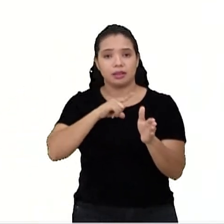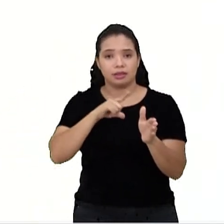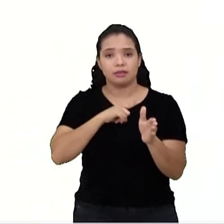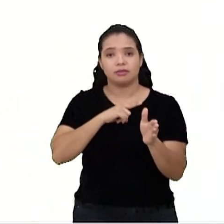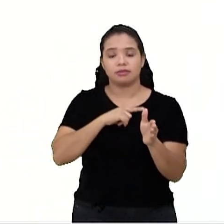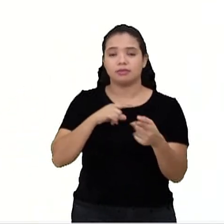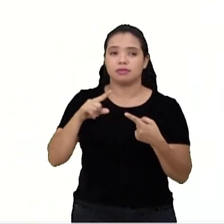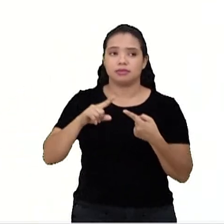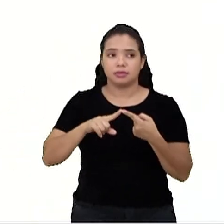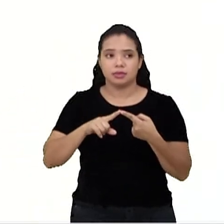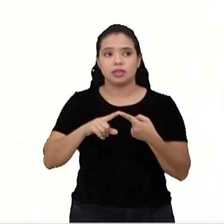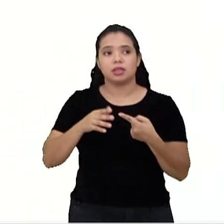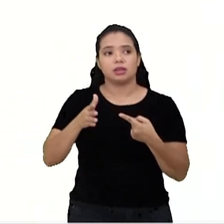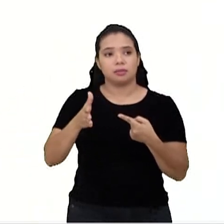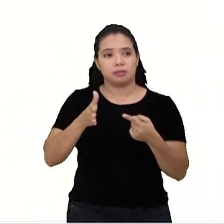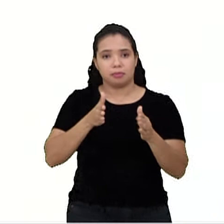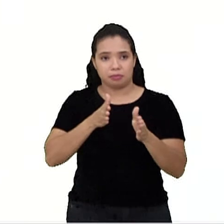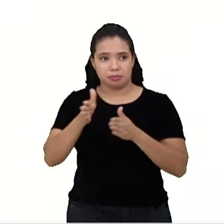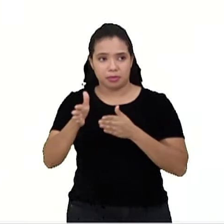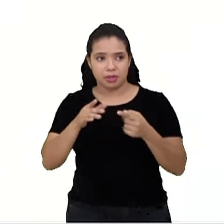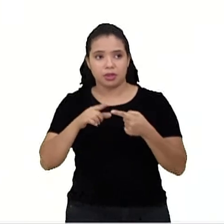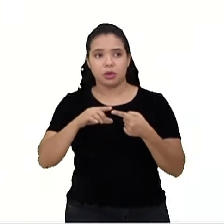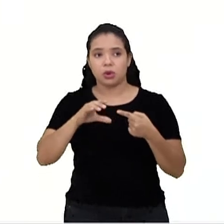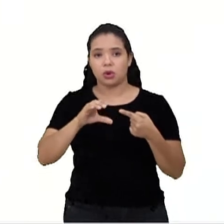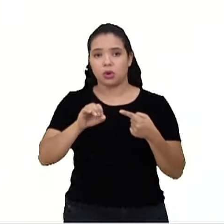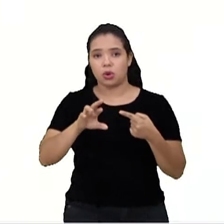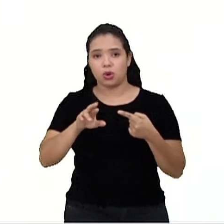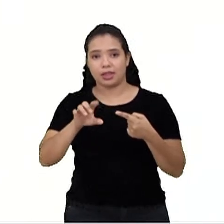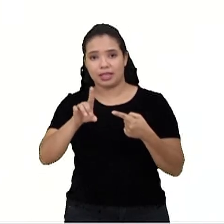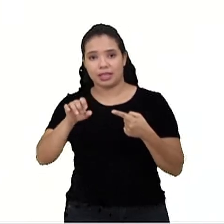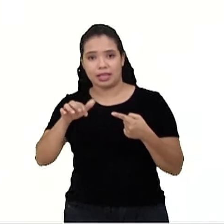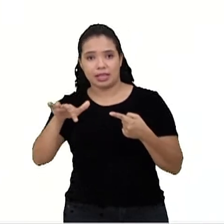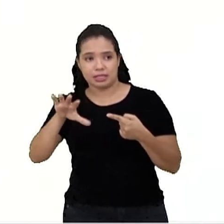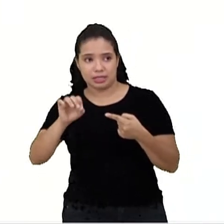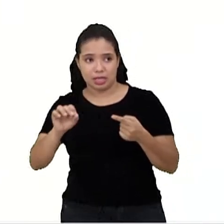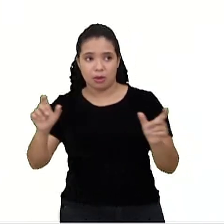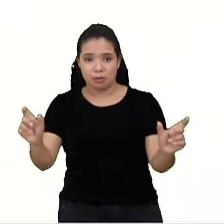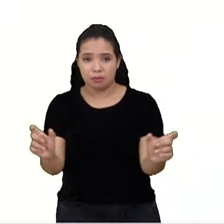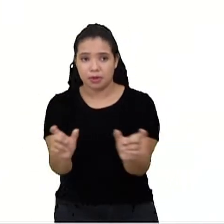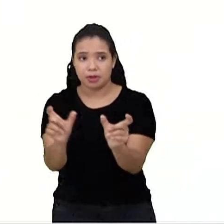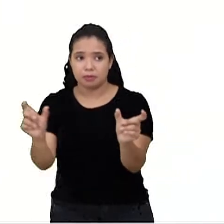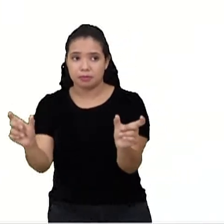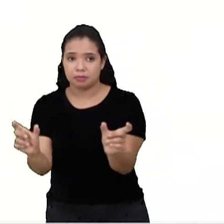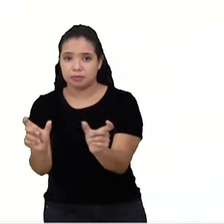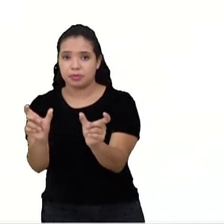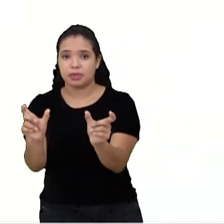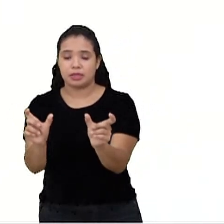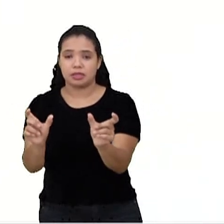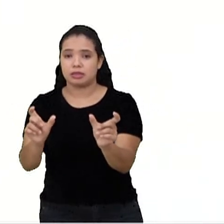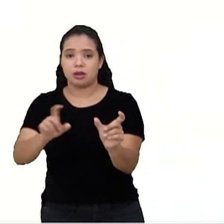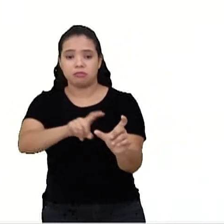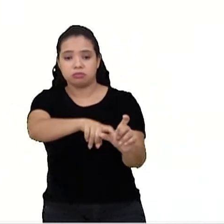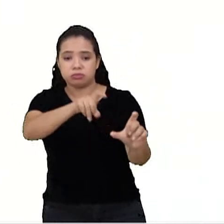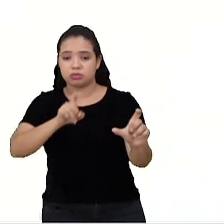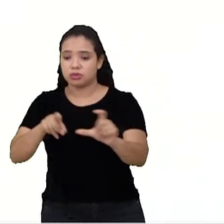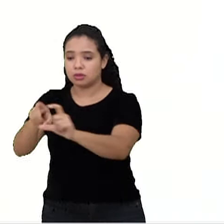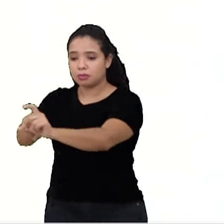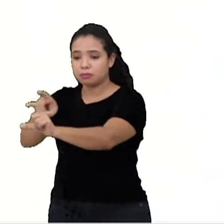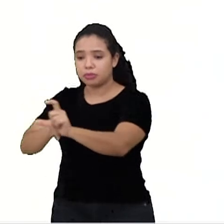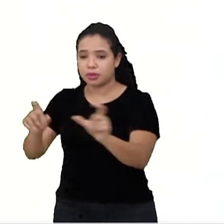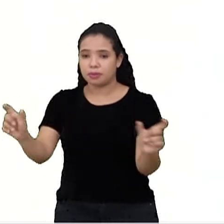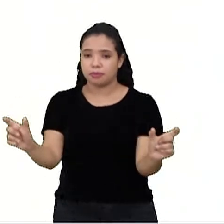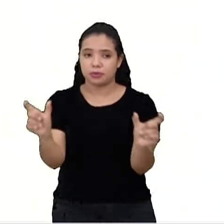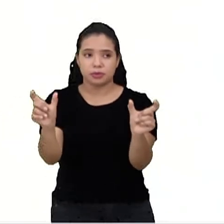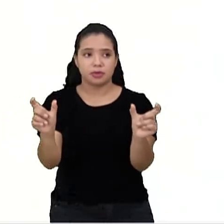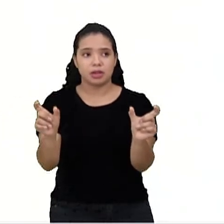em período composto por coordenação, quando as orações elas são independentes entre si, ou